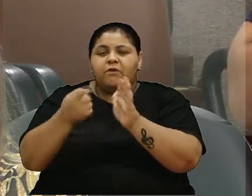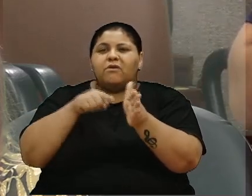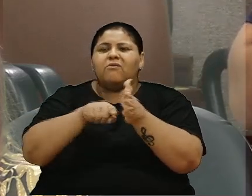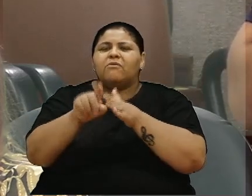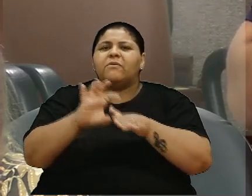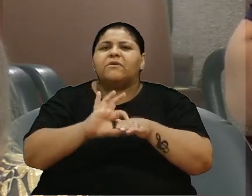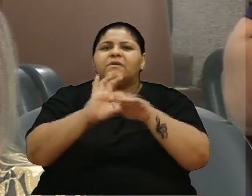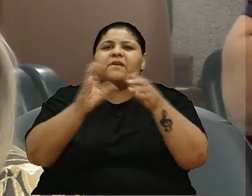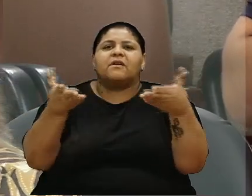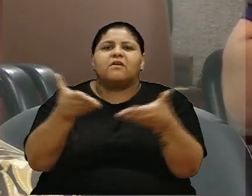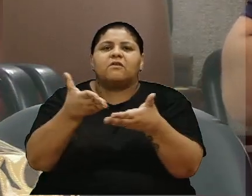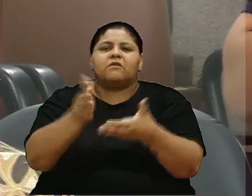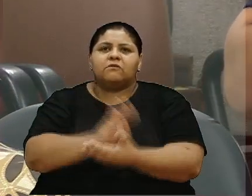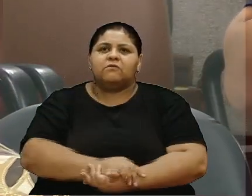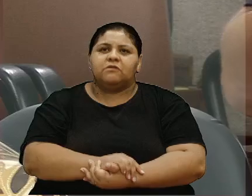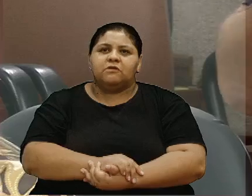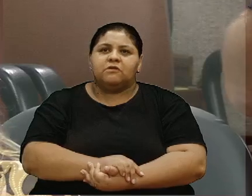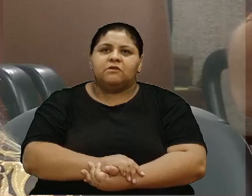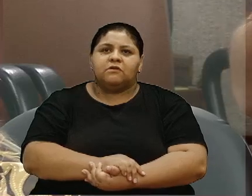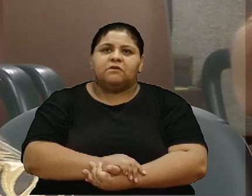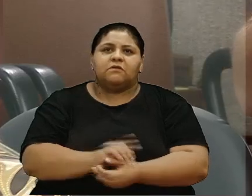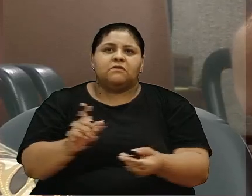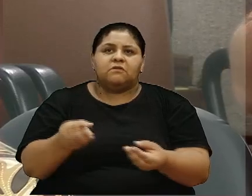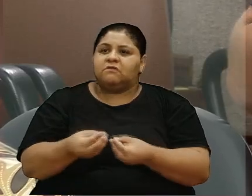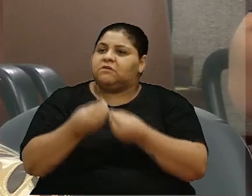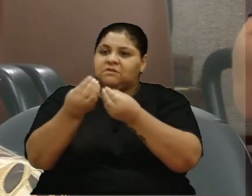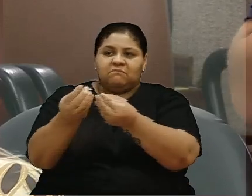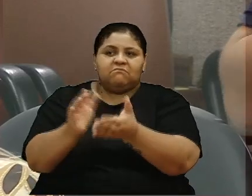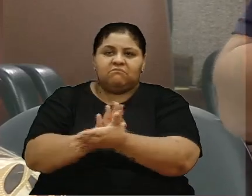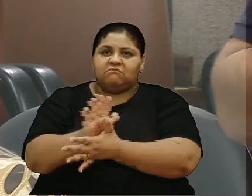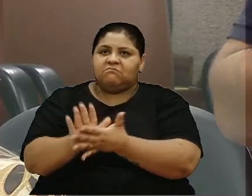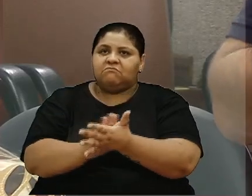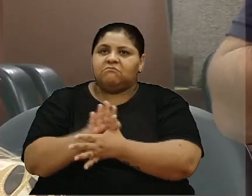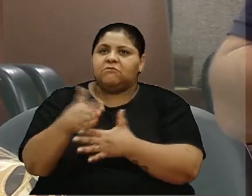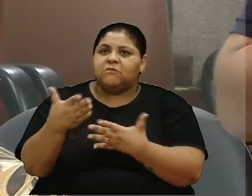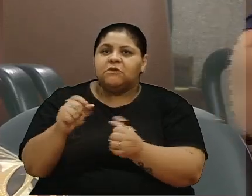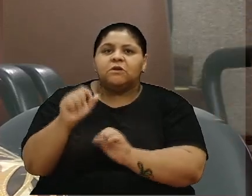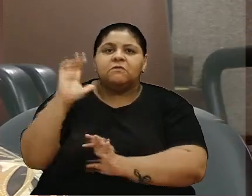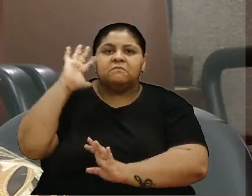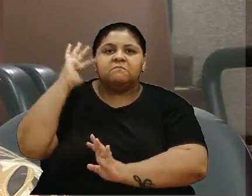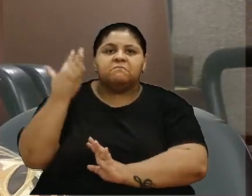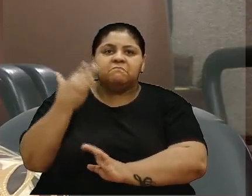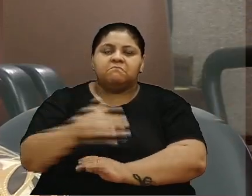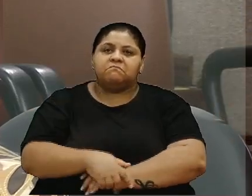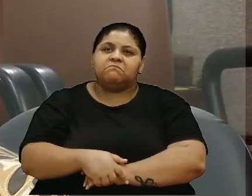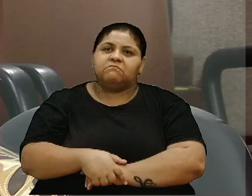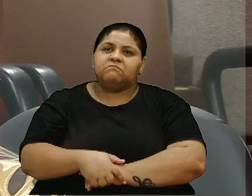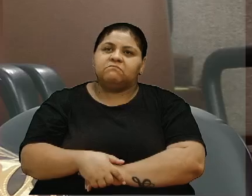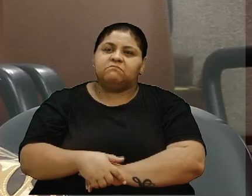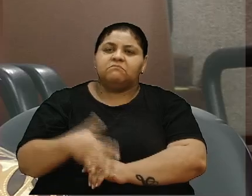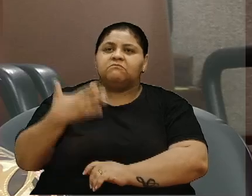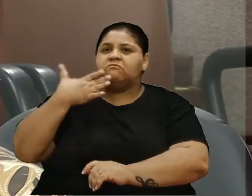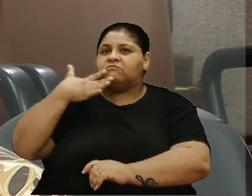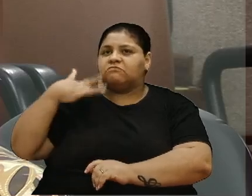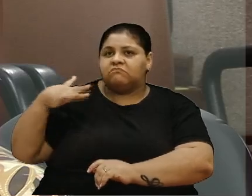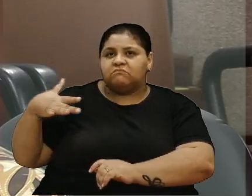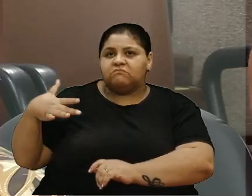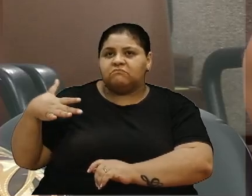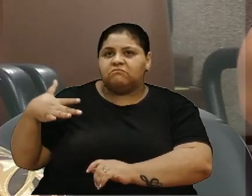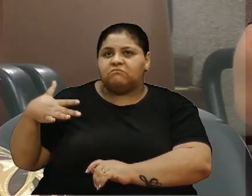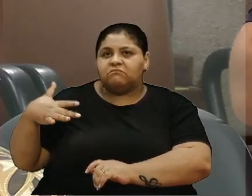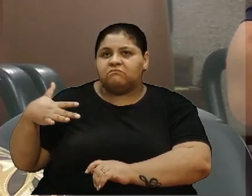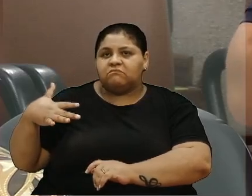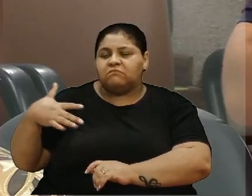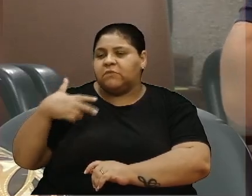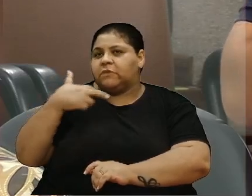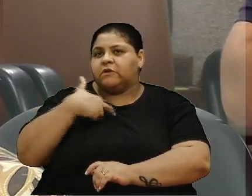proprietário, e agora? Não, a gente não vai dar nenhum ingresso. E aí, o que acontece? A criança não vai